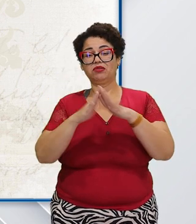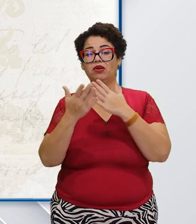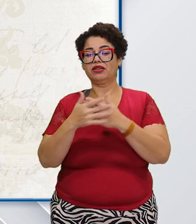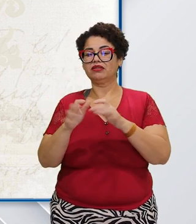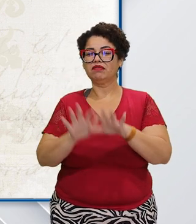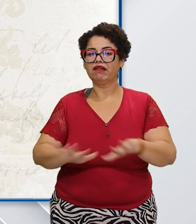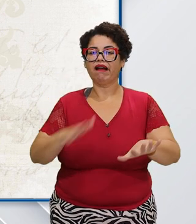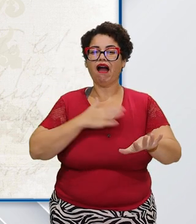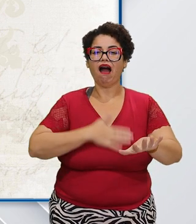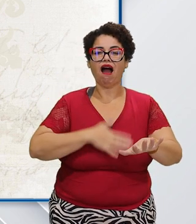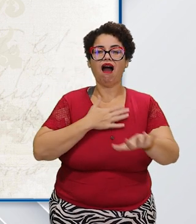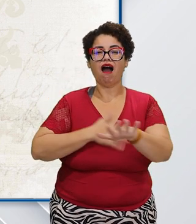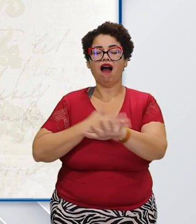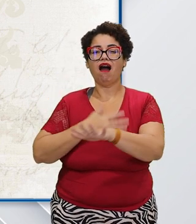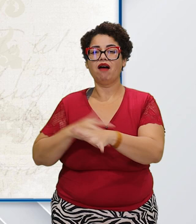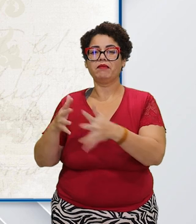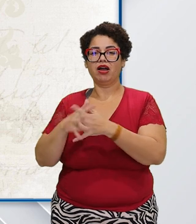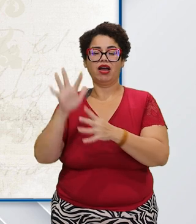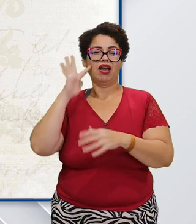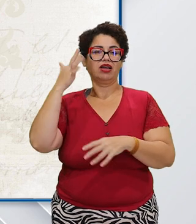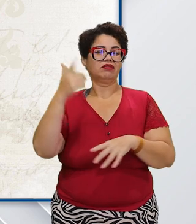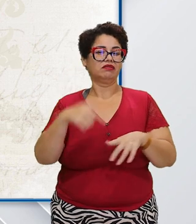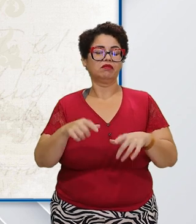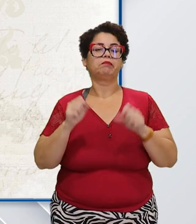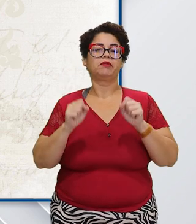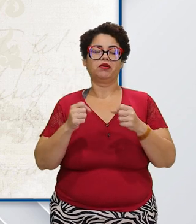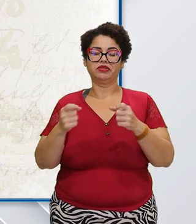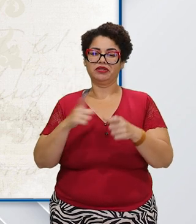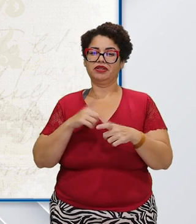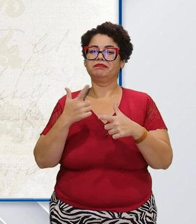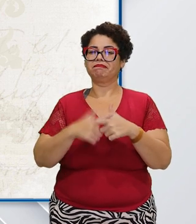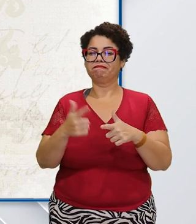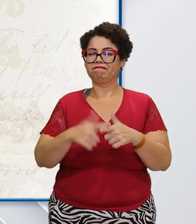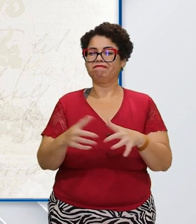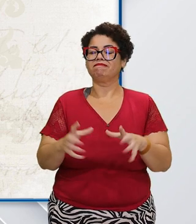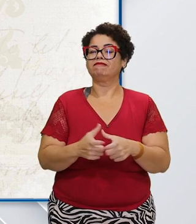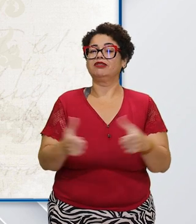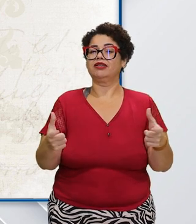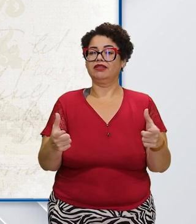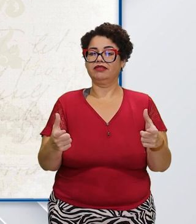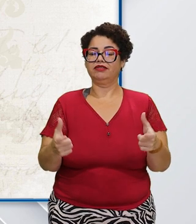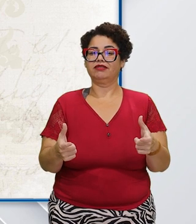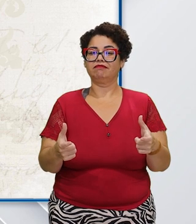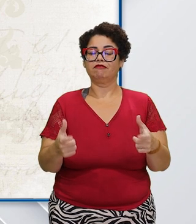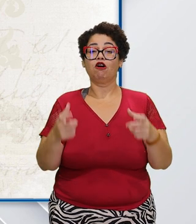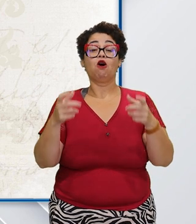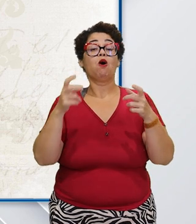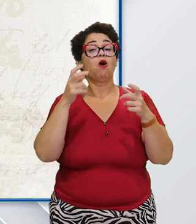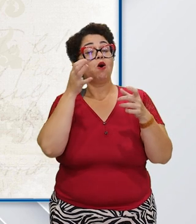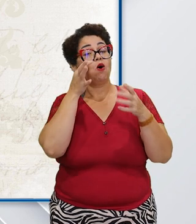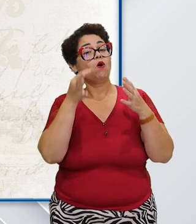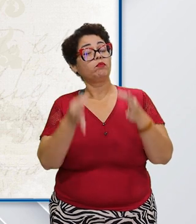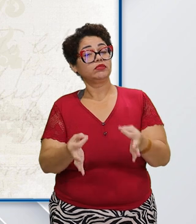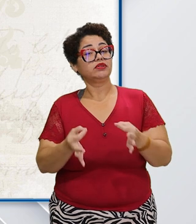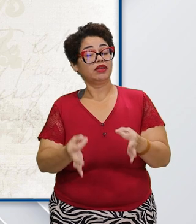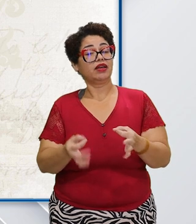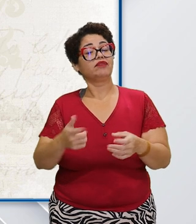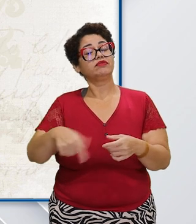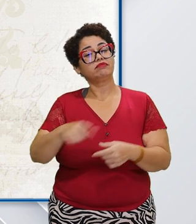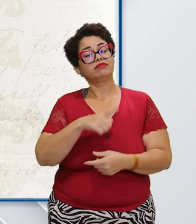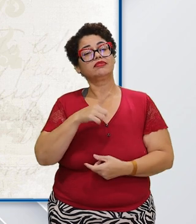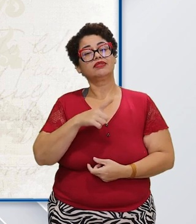resolução pacífica de conflito também desempenha um papel significativo Observe então